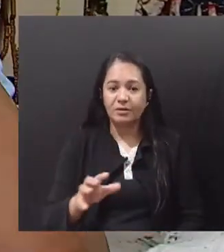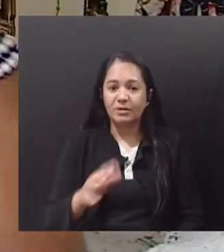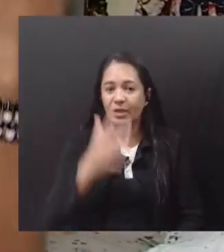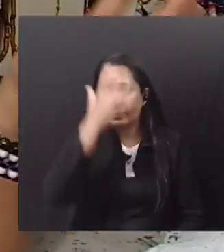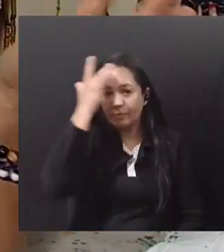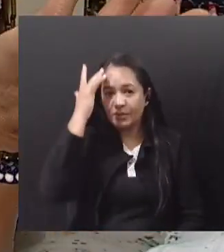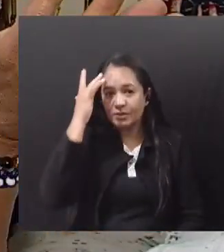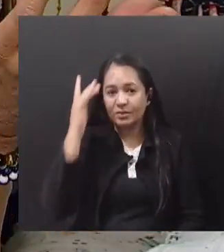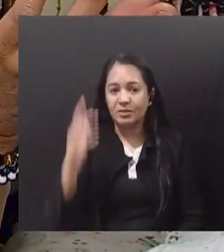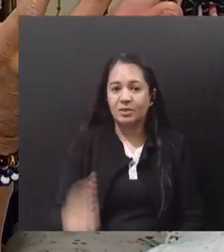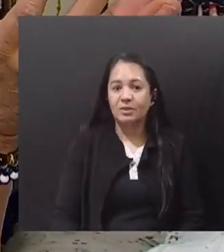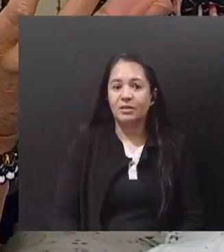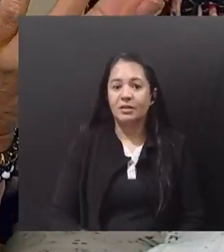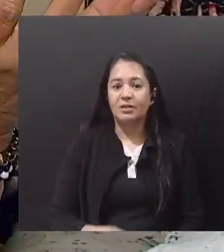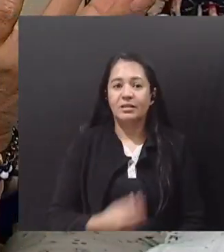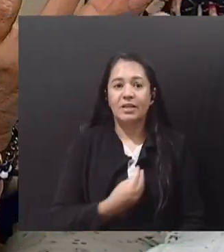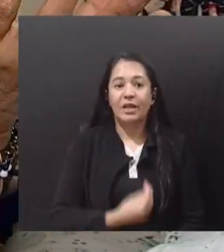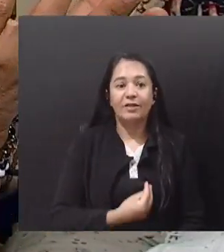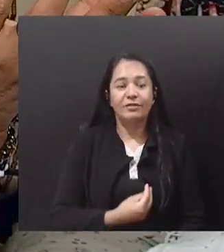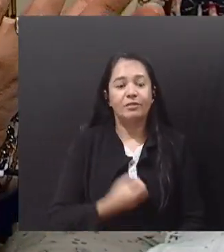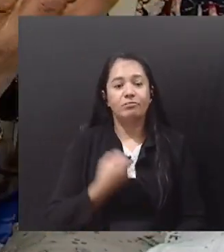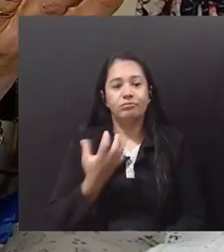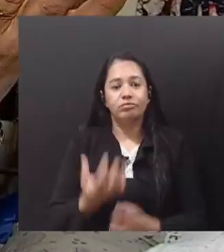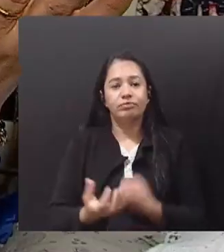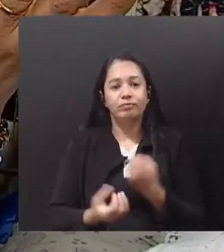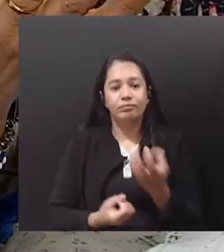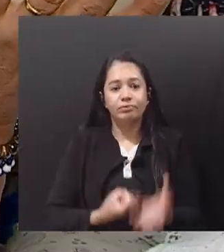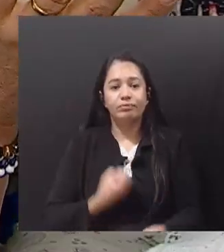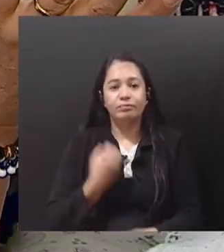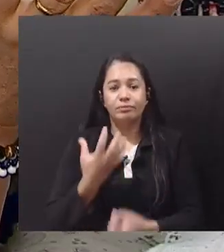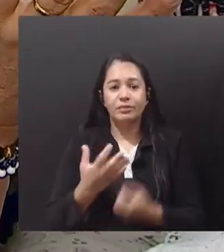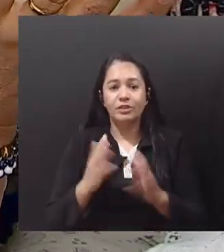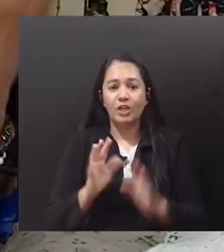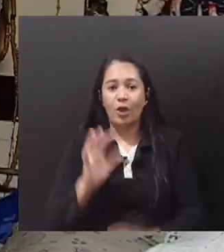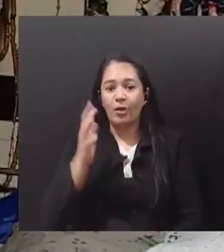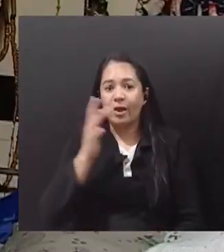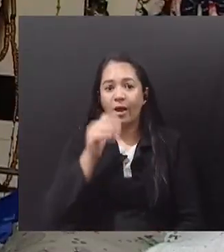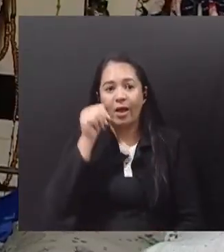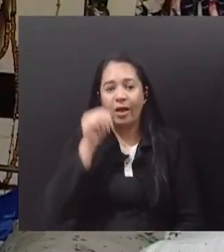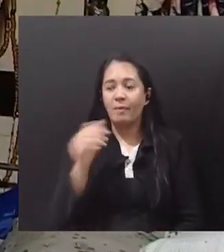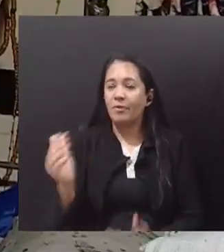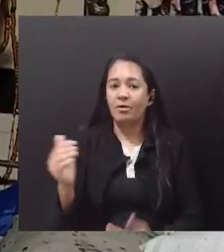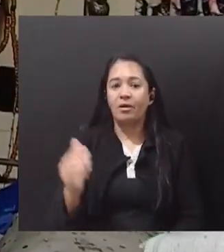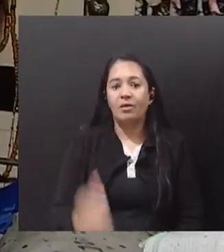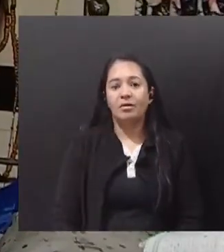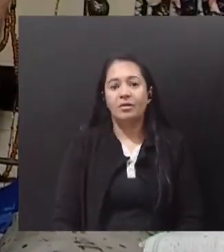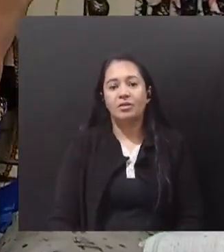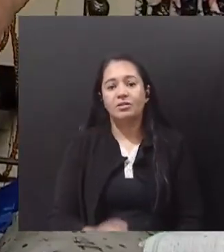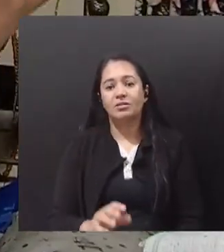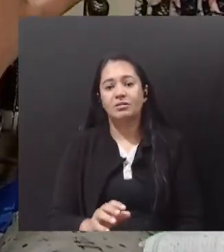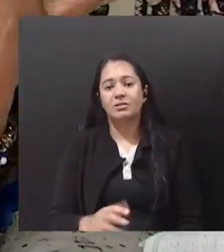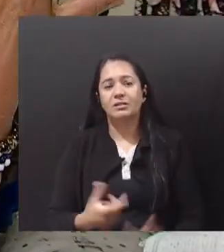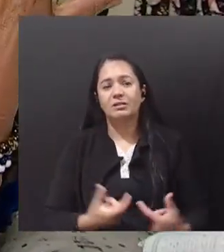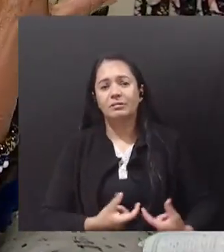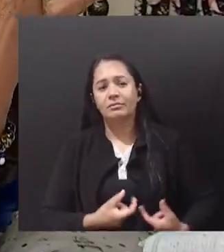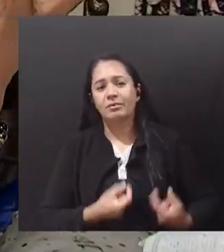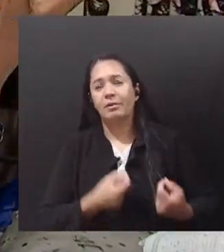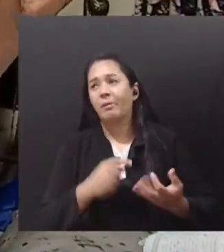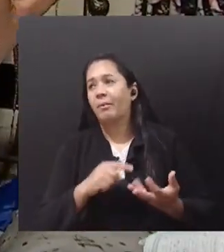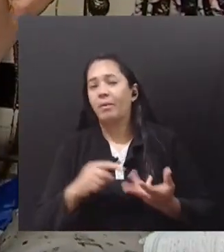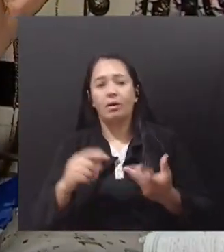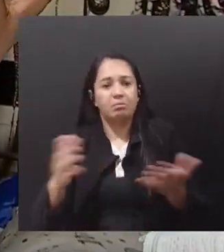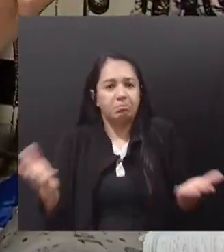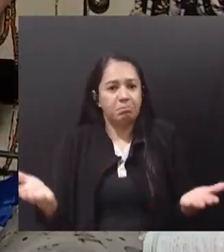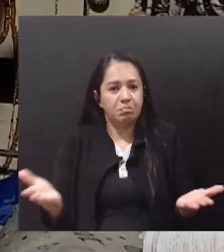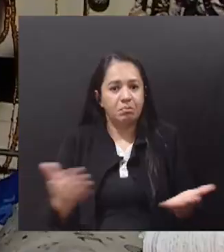ela começa a contar a vida dela para você. Já teve um caso de uma moça que chegou para mim e falou assim, eu tive um câncer de mama e tal, assim, do nada.